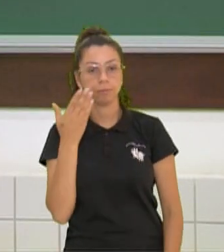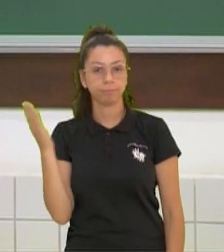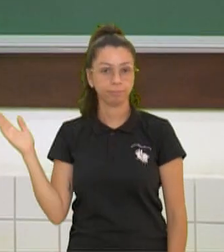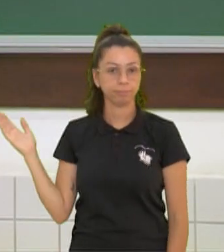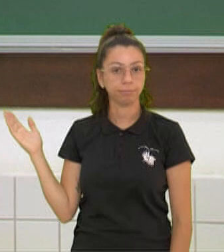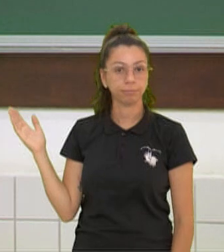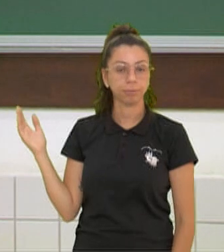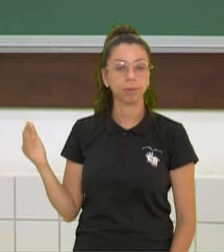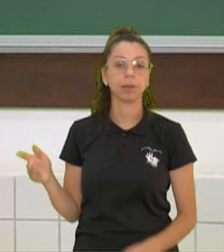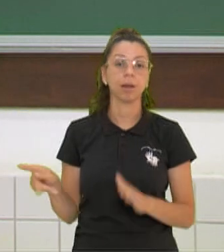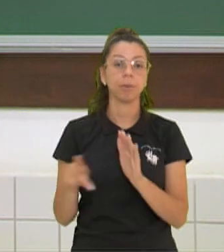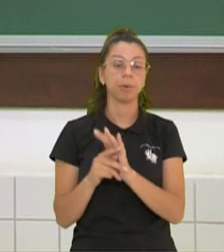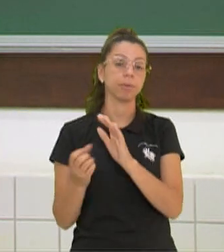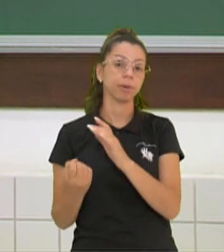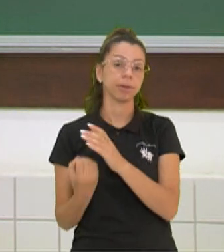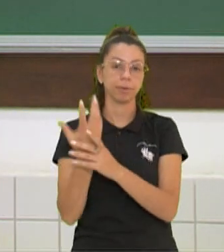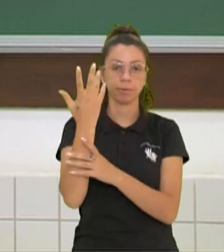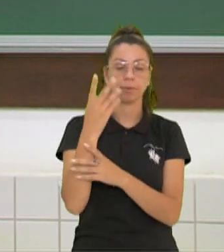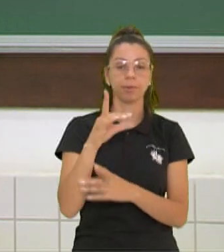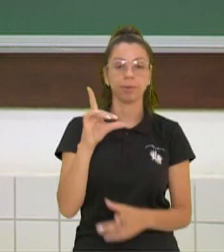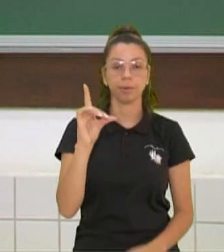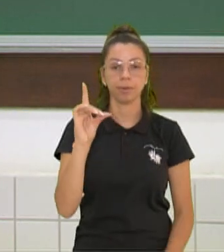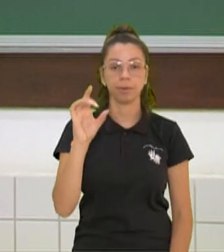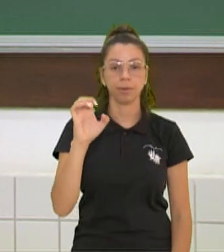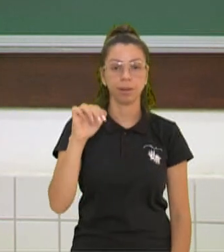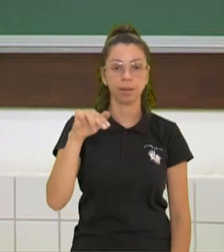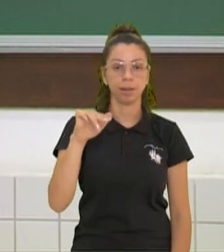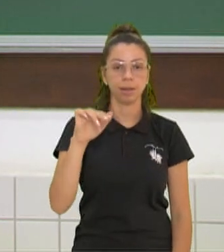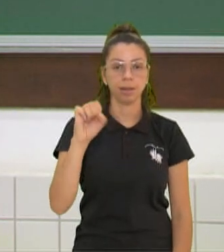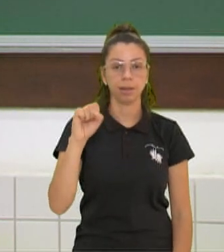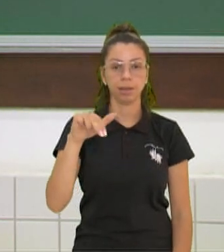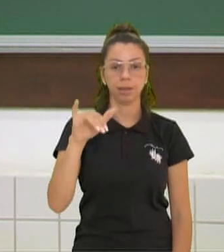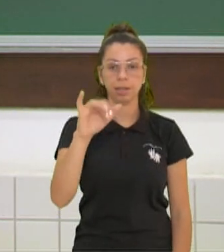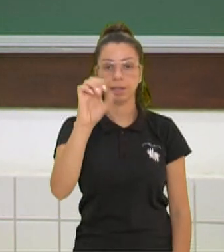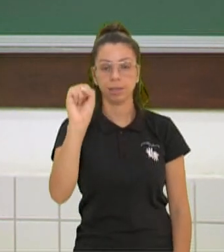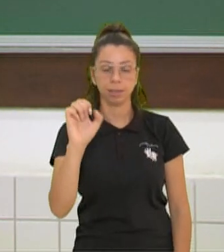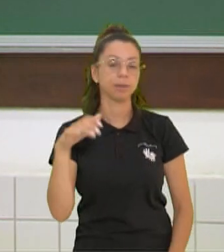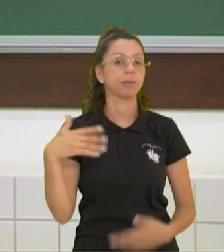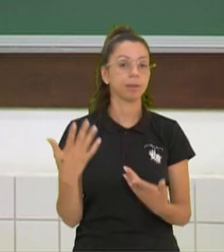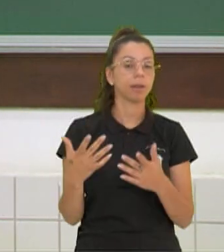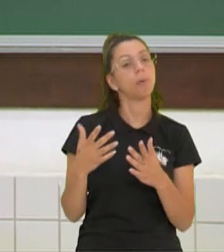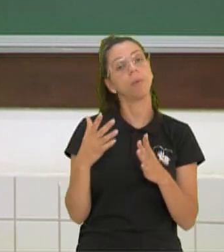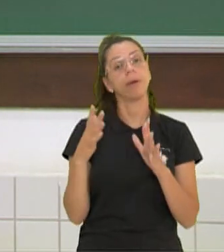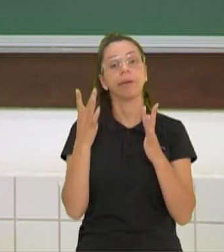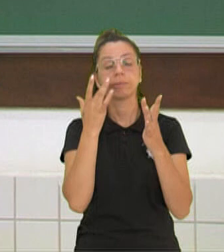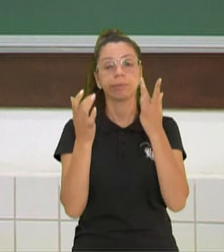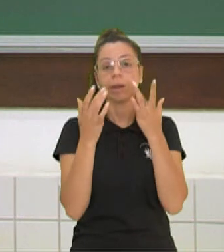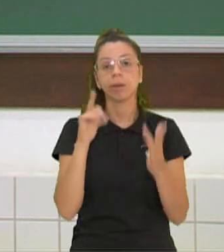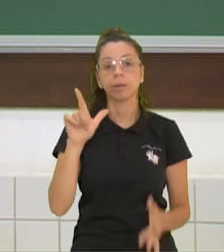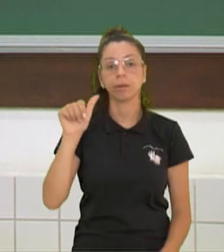própria criadora, né? Denise de Santos, tá bom? Então, esse é o teatro de Lambe Lambe.